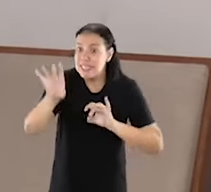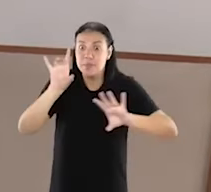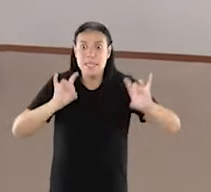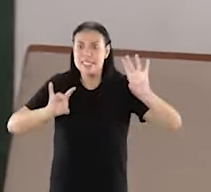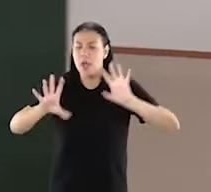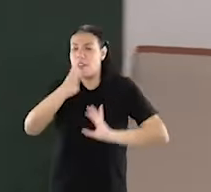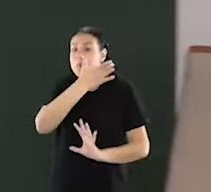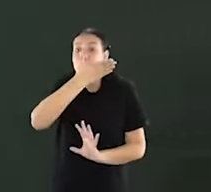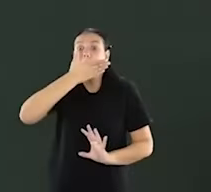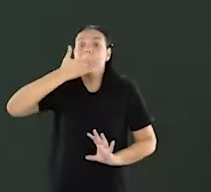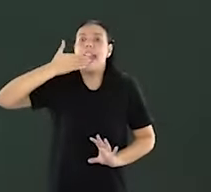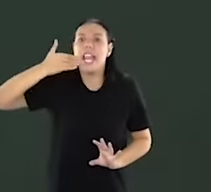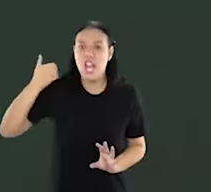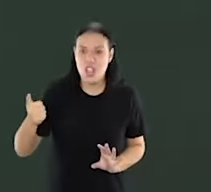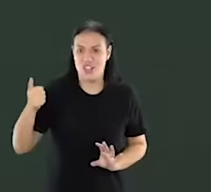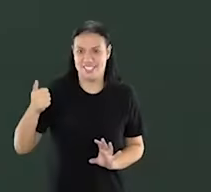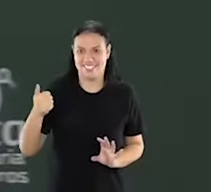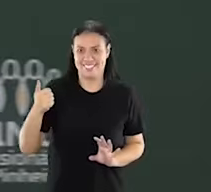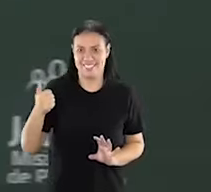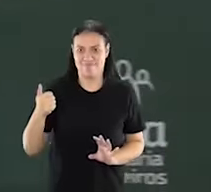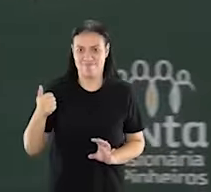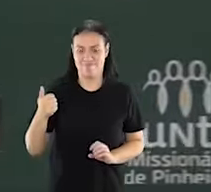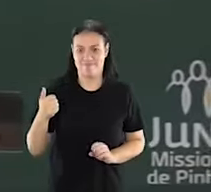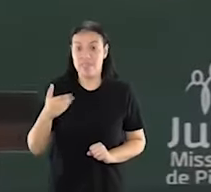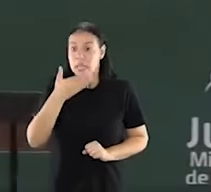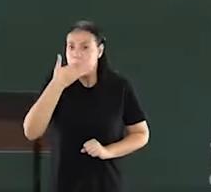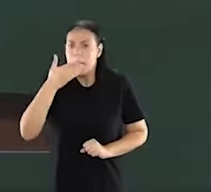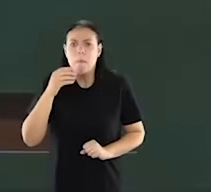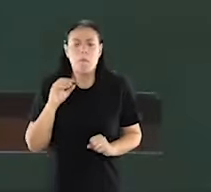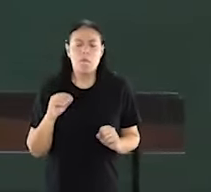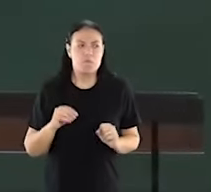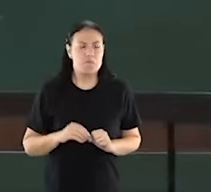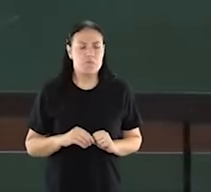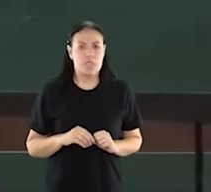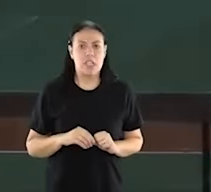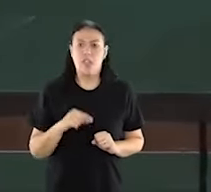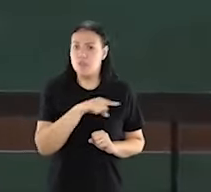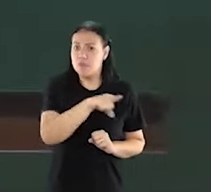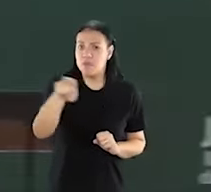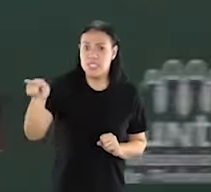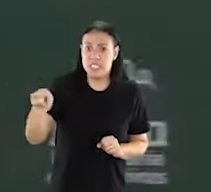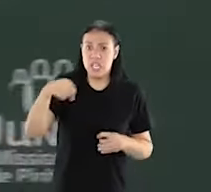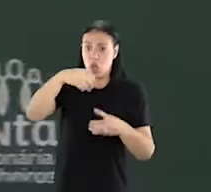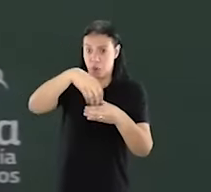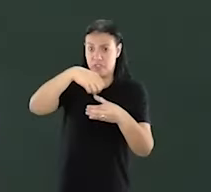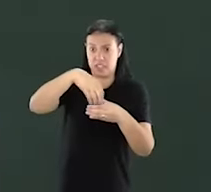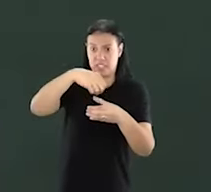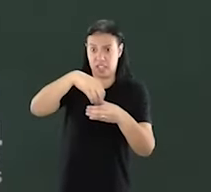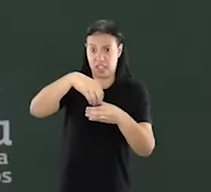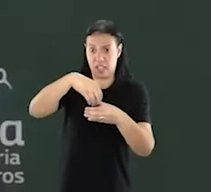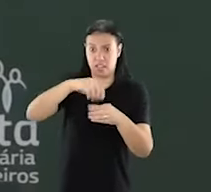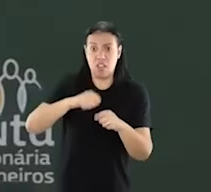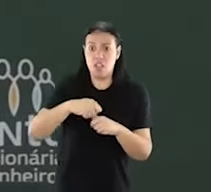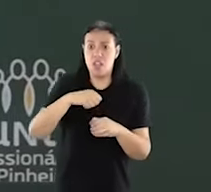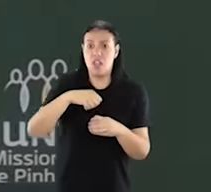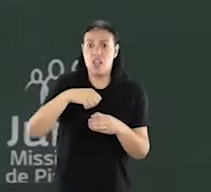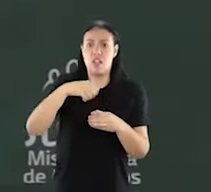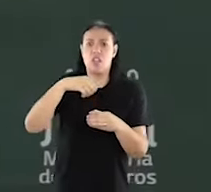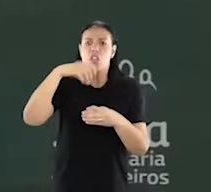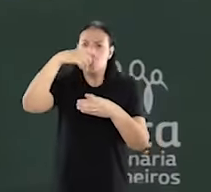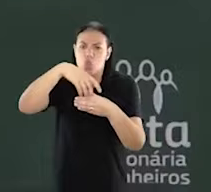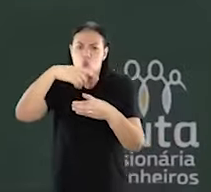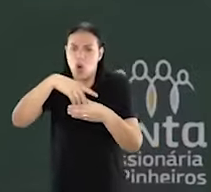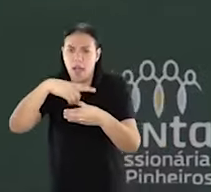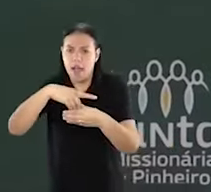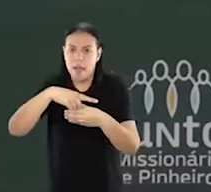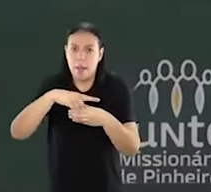Irmãos amados, uma coisa é você fazer uma oferta, uma coisa é você doar um valor, outra coisa é você fazer um investimento no reino de Deus, outra coisa é